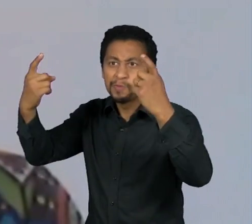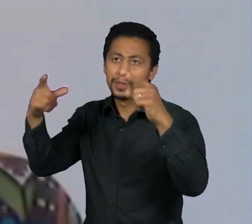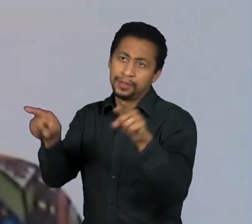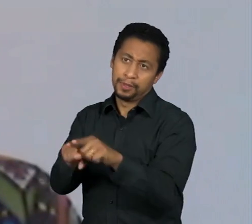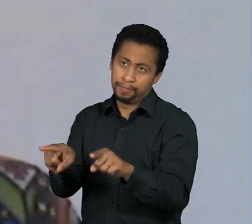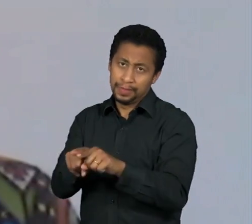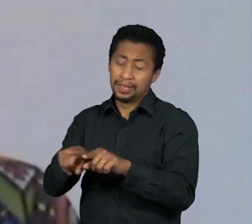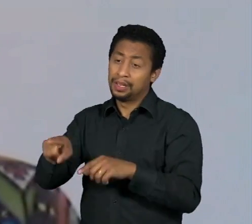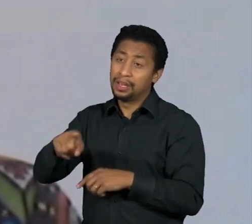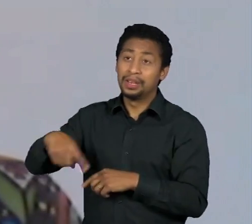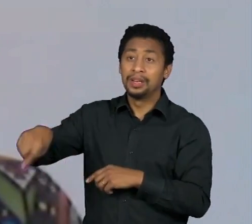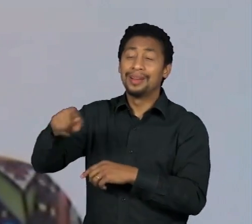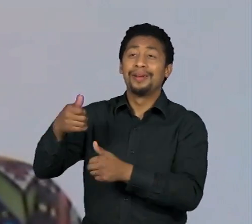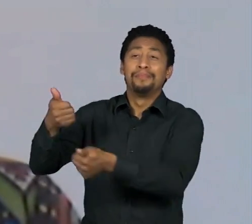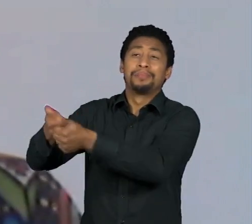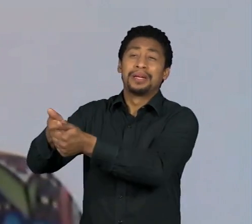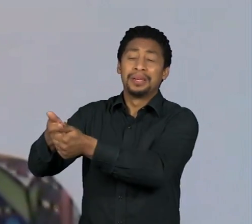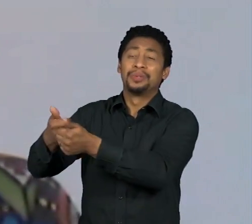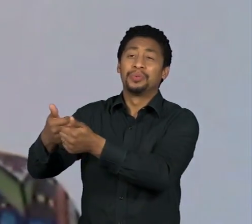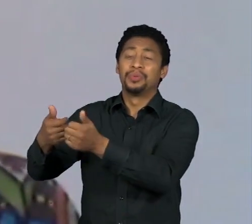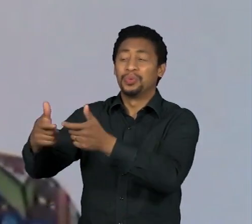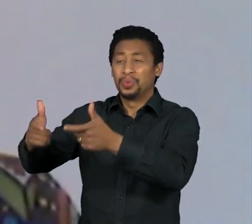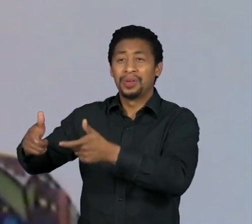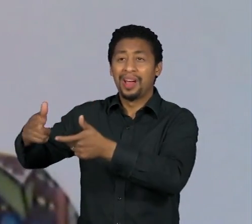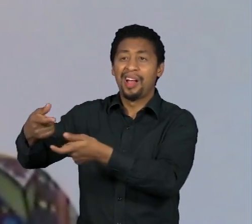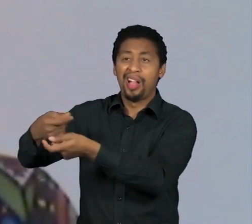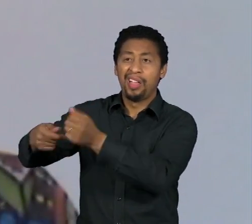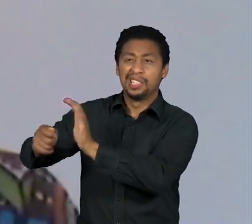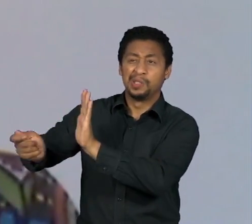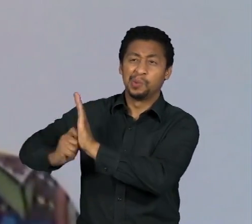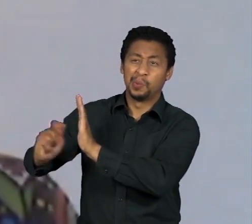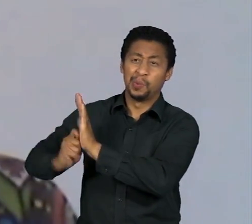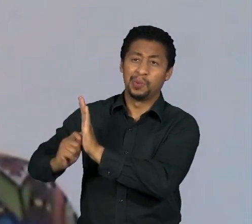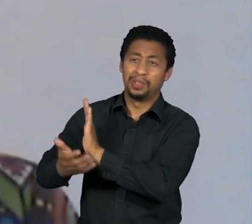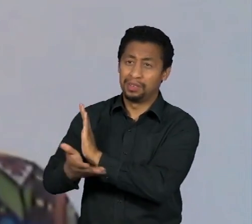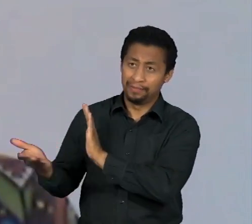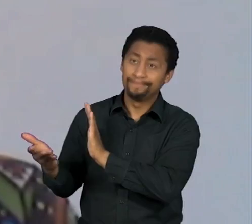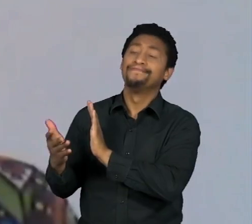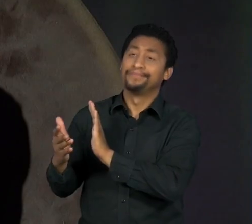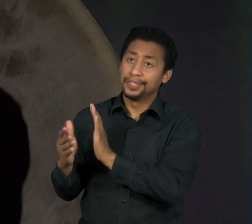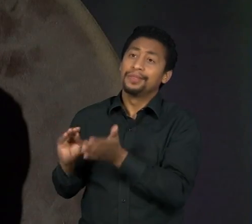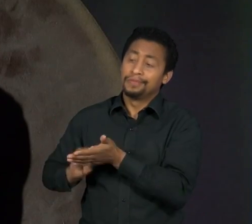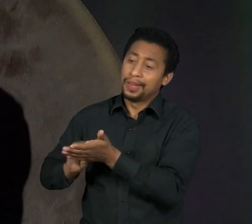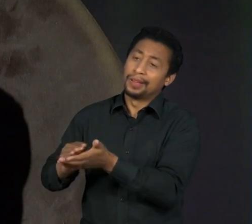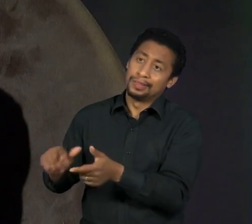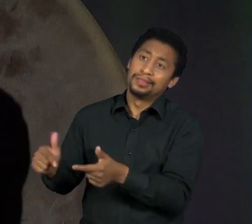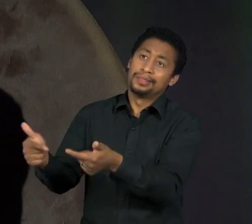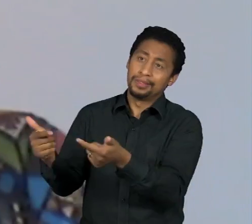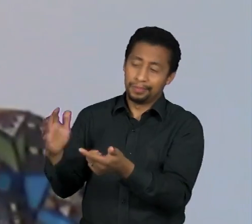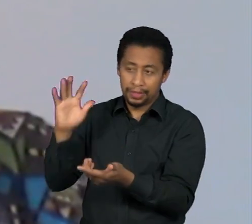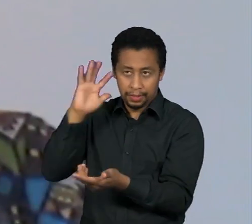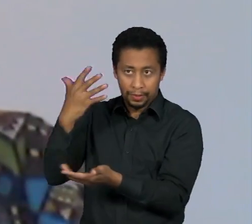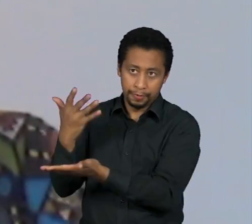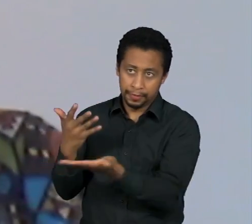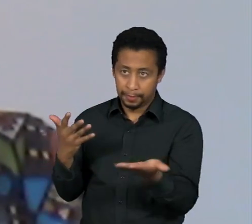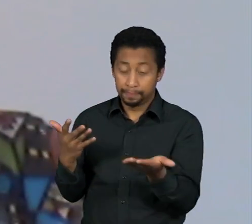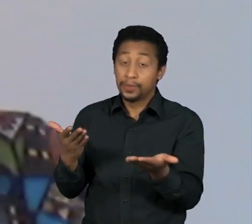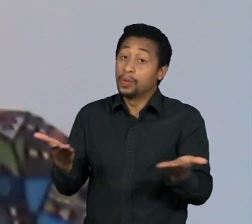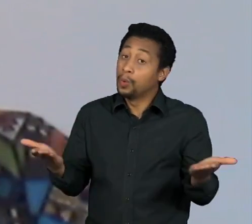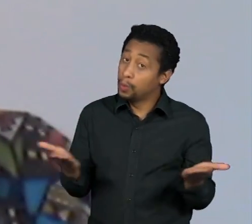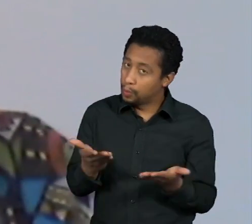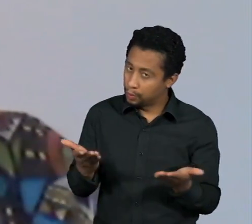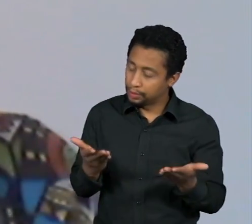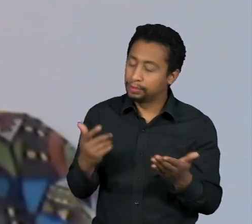de um tráfico de drogas, a gente fala de uma escola que está vulnerável em função da sua ausência de condições. A gente tem uma lógica hoje